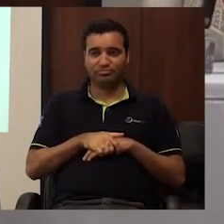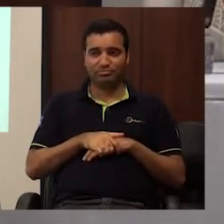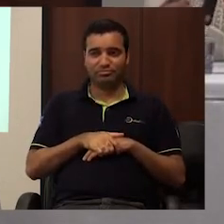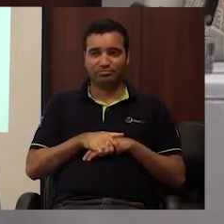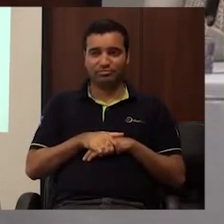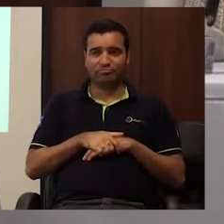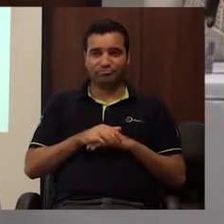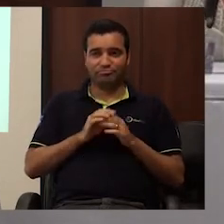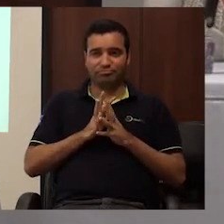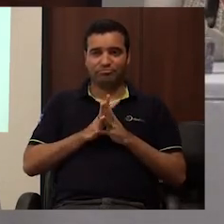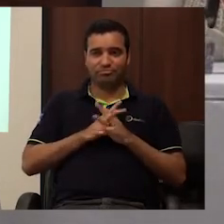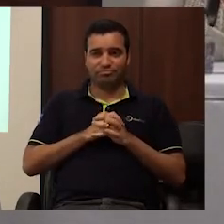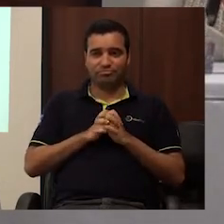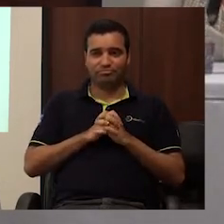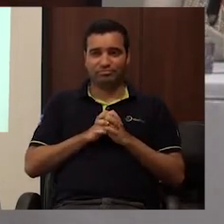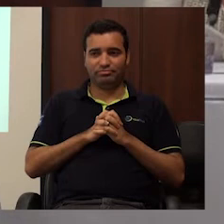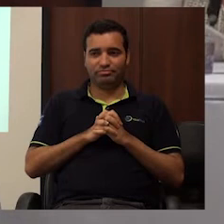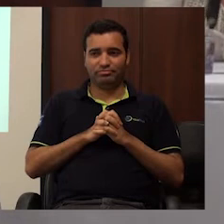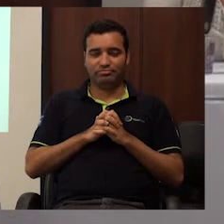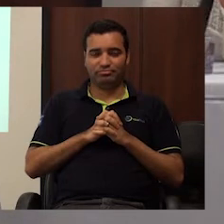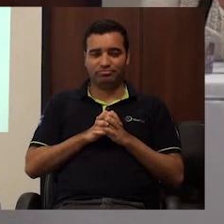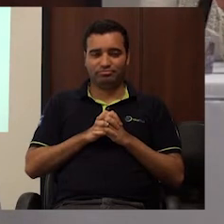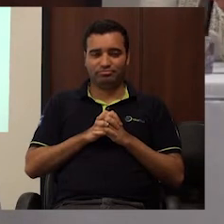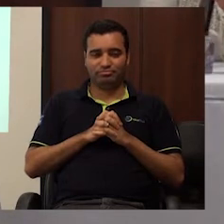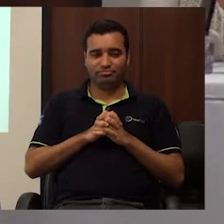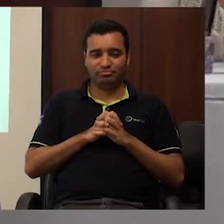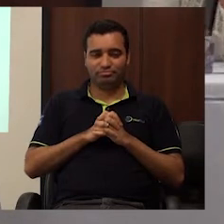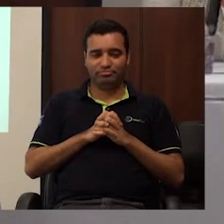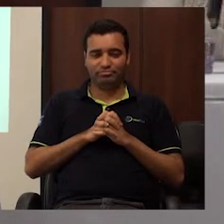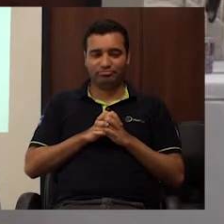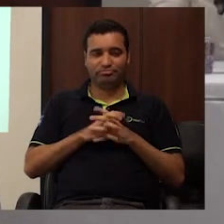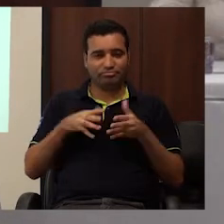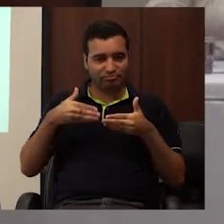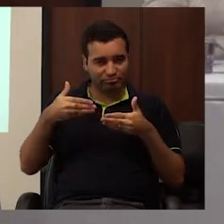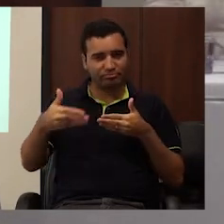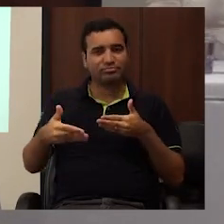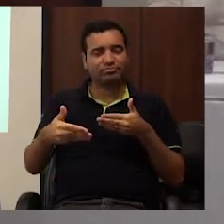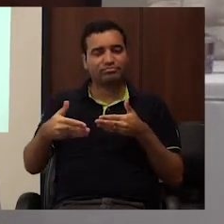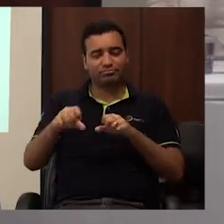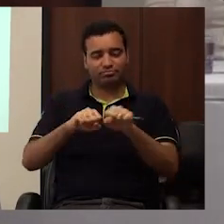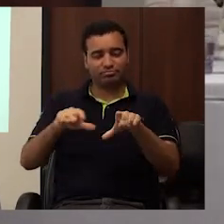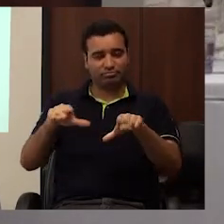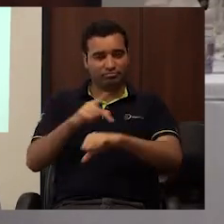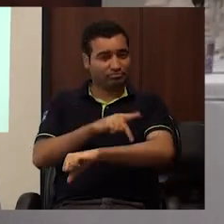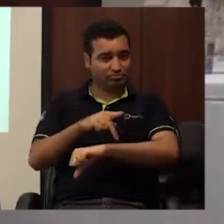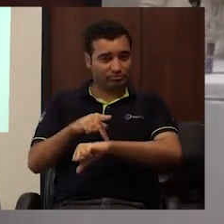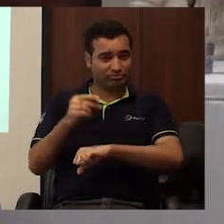Durante o processo de formação do pedagogo, né, era